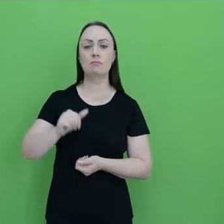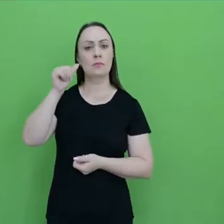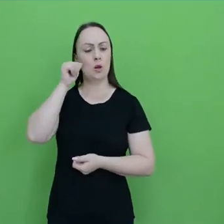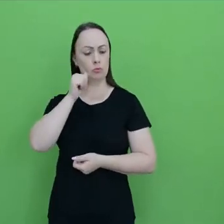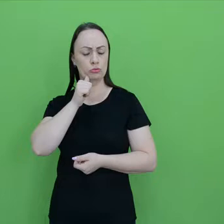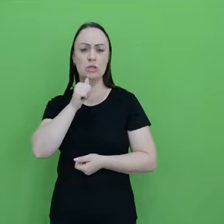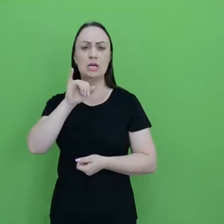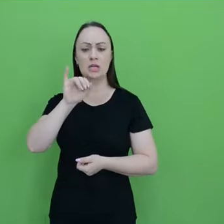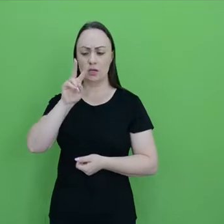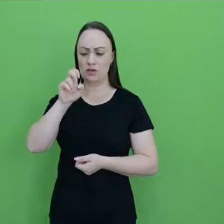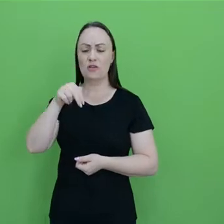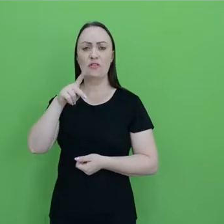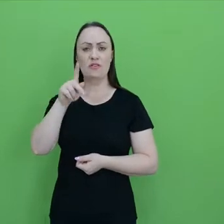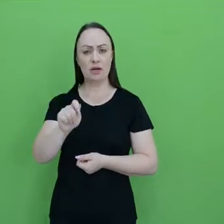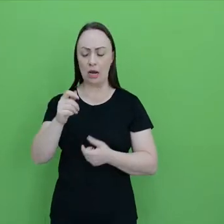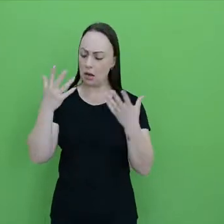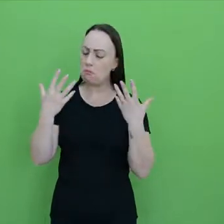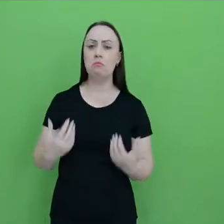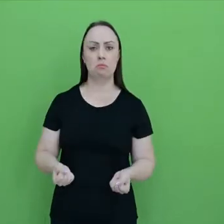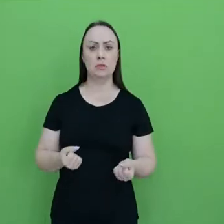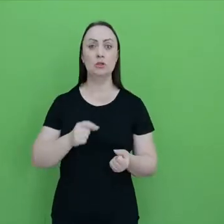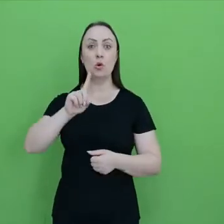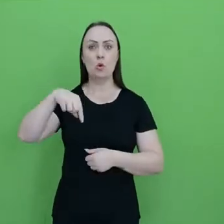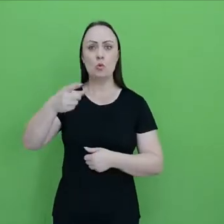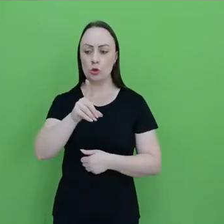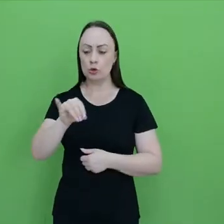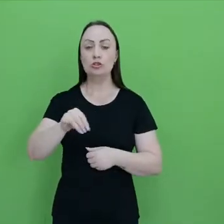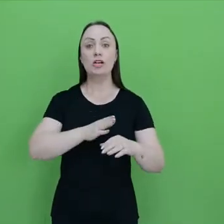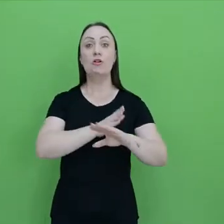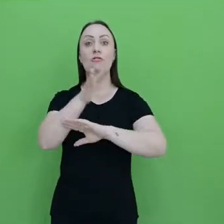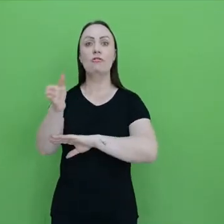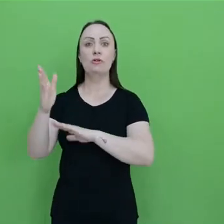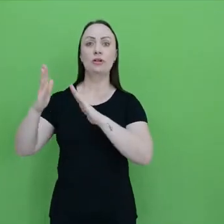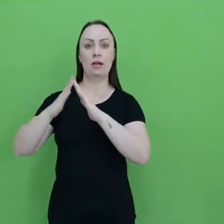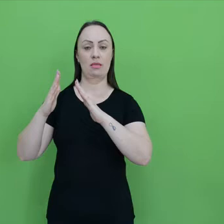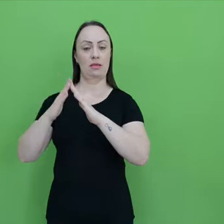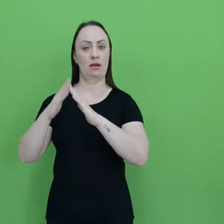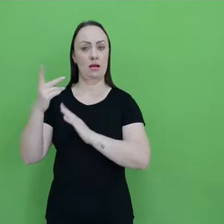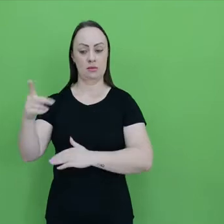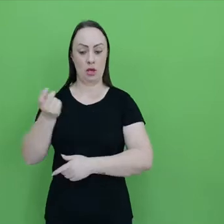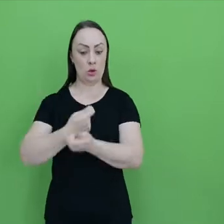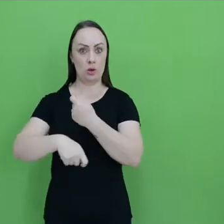Ivanka aceitou a sugestão de sua irmã. No dia seguinte, partiu para a casa daquele rico comerciante com